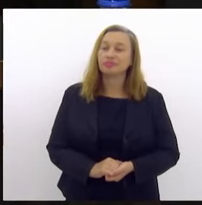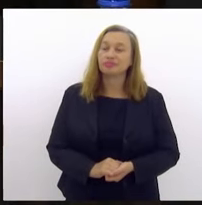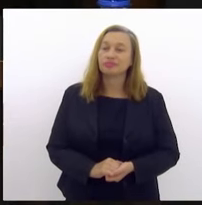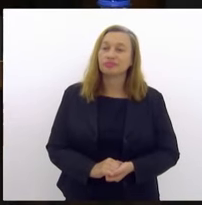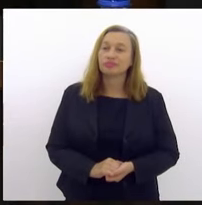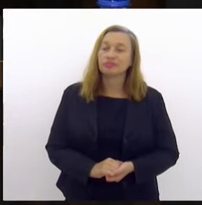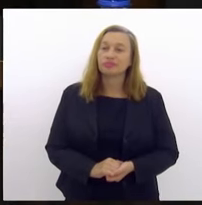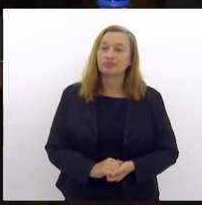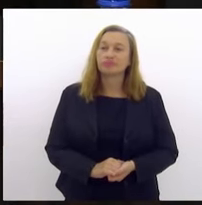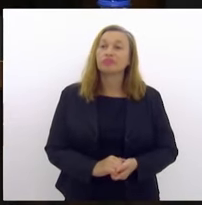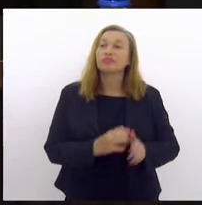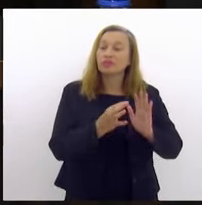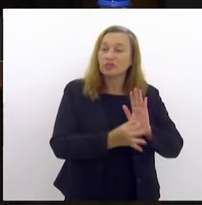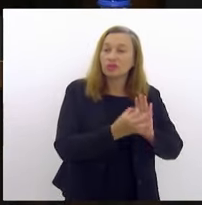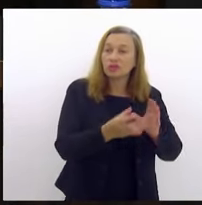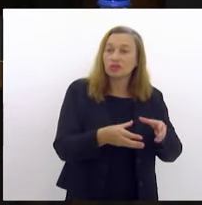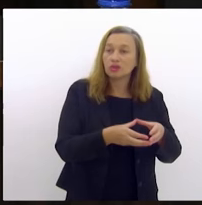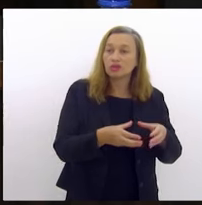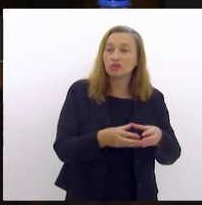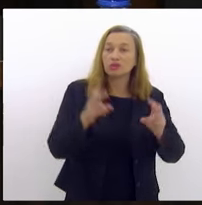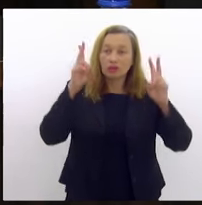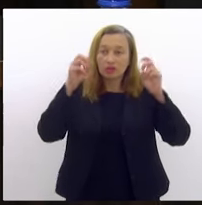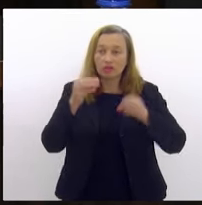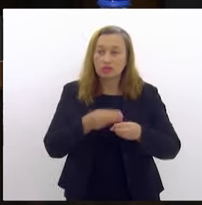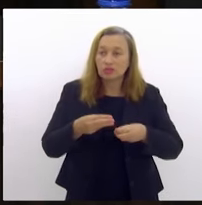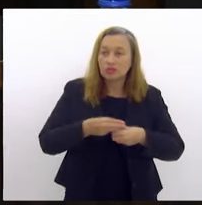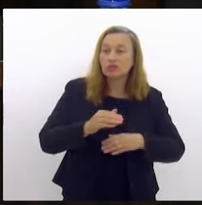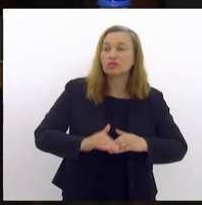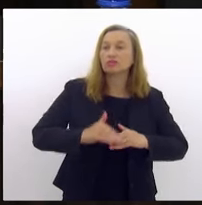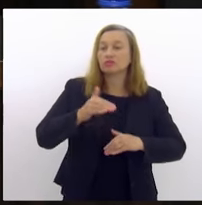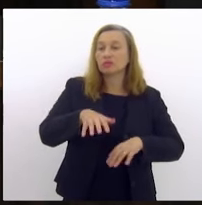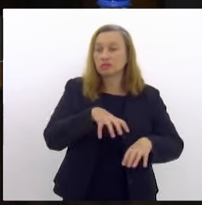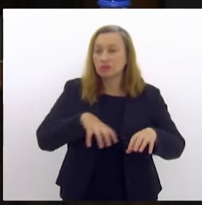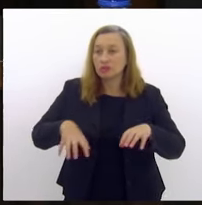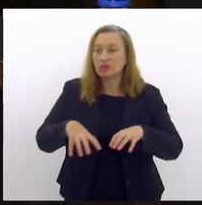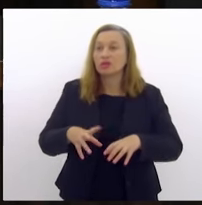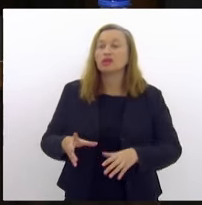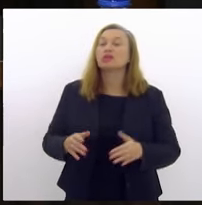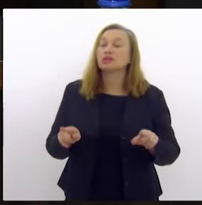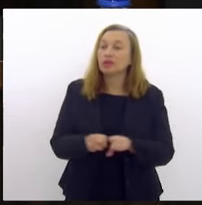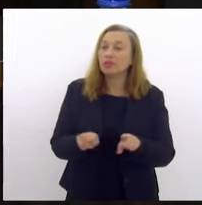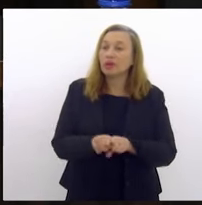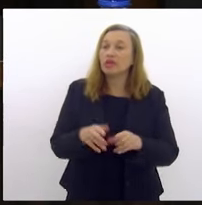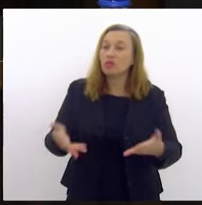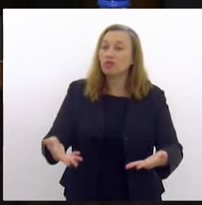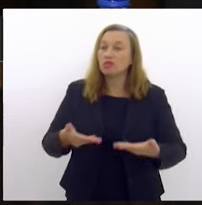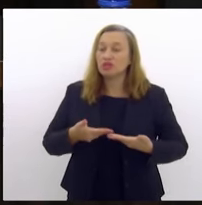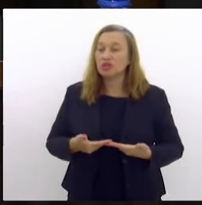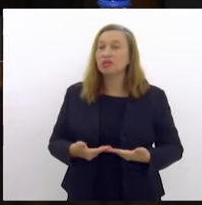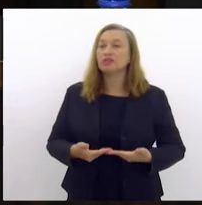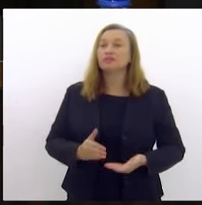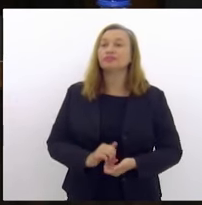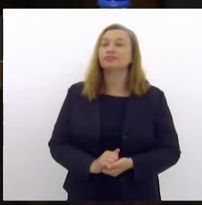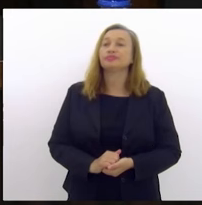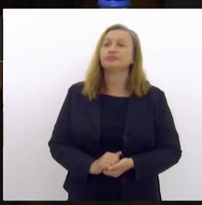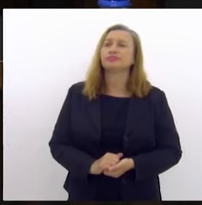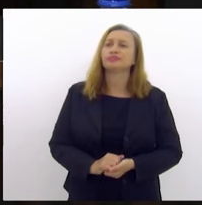Para emitir parecer pela Comissão de Assuntos Municipais e Desenvolvimento Regional, a presidência também